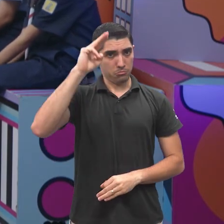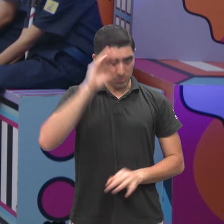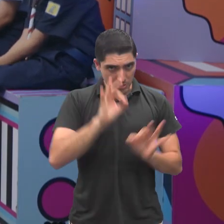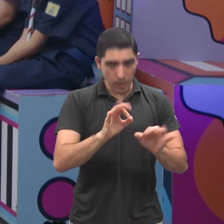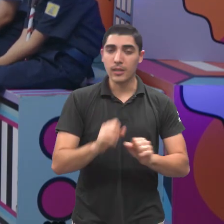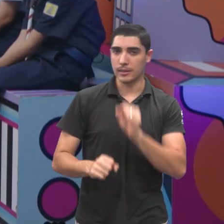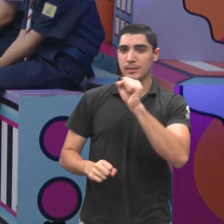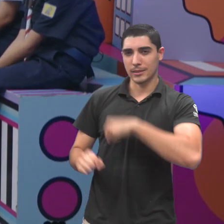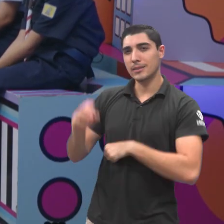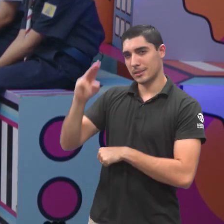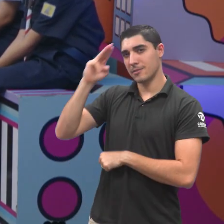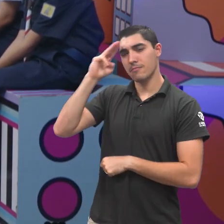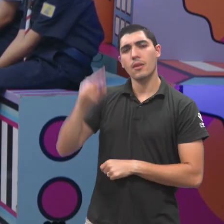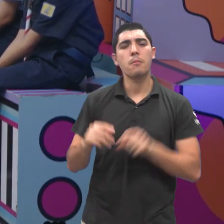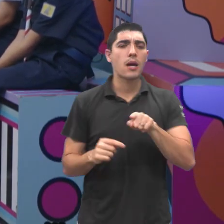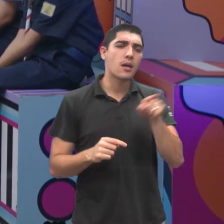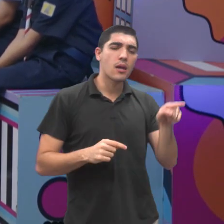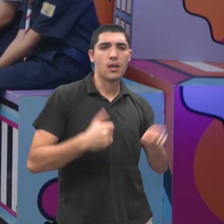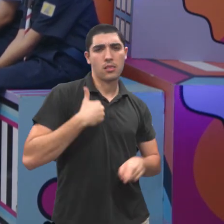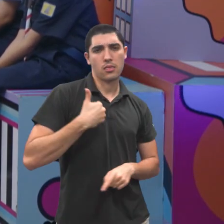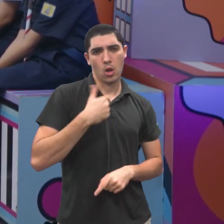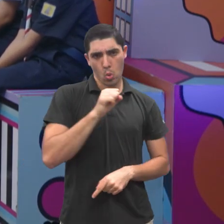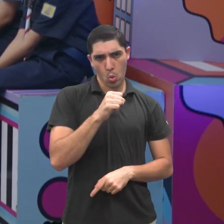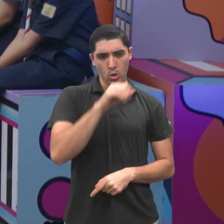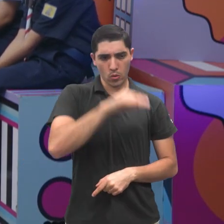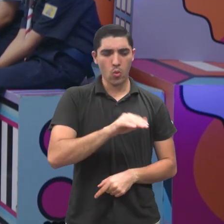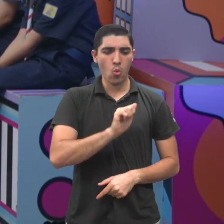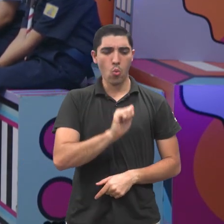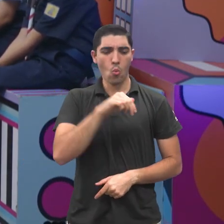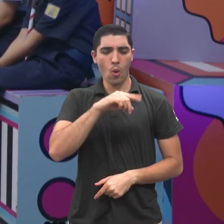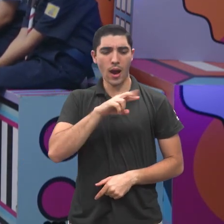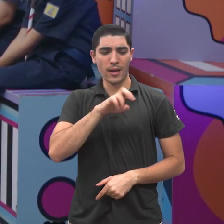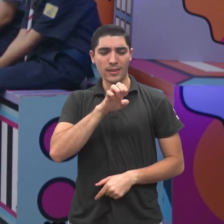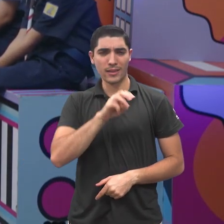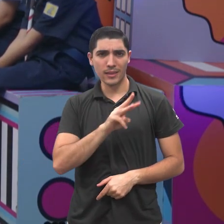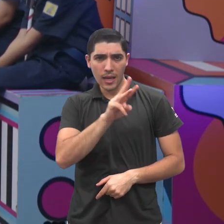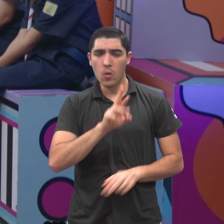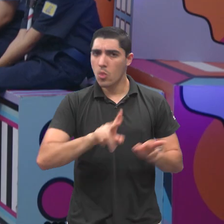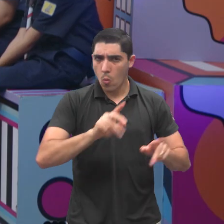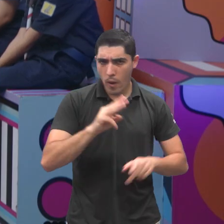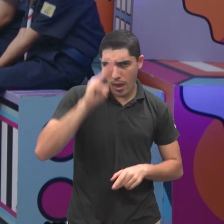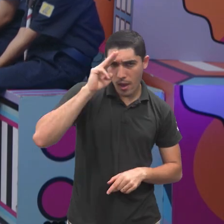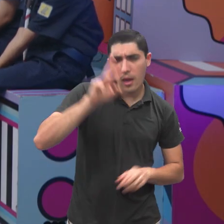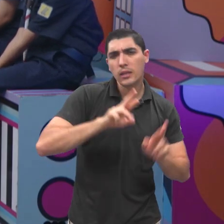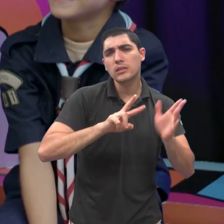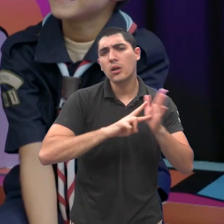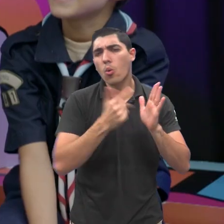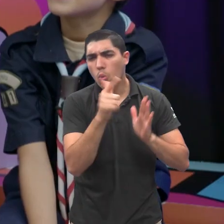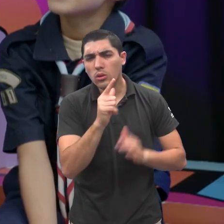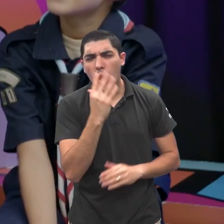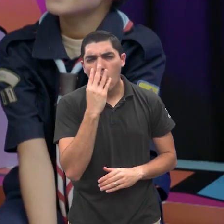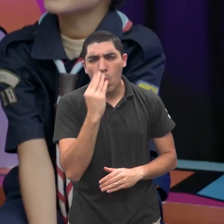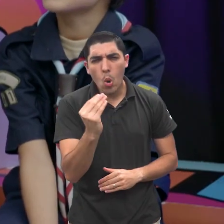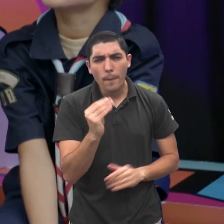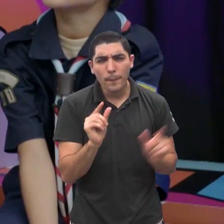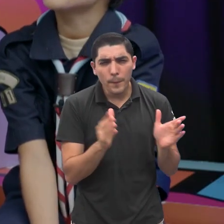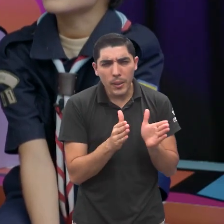escoteira. Agora, o Andrew, que é pequenininho, tem 8 anos, já não é escoteiro, é lobinho. O que significa